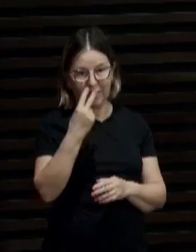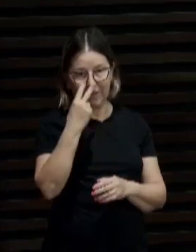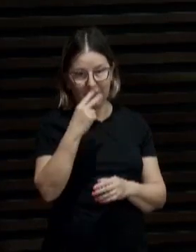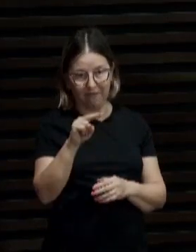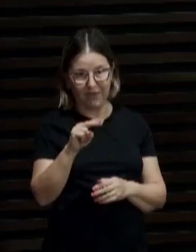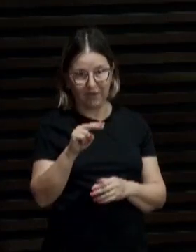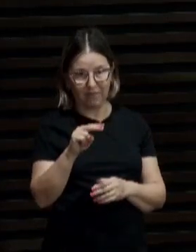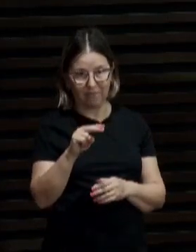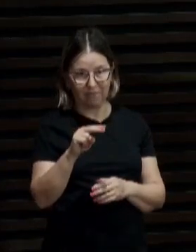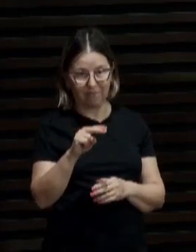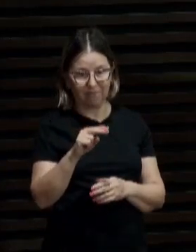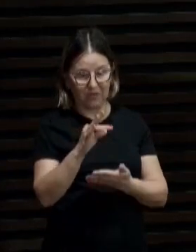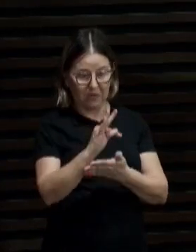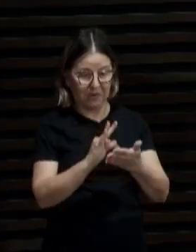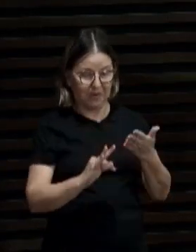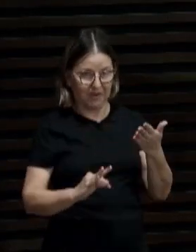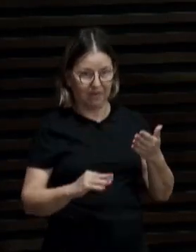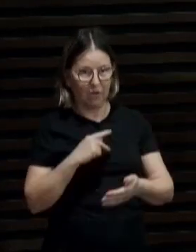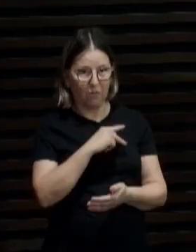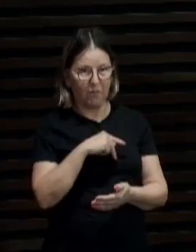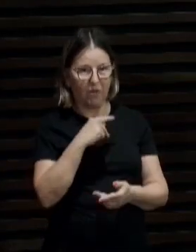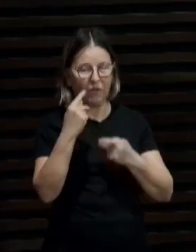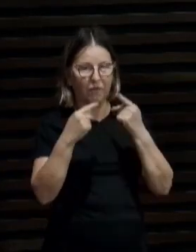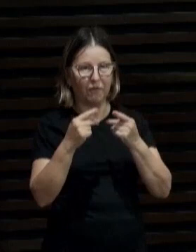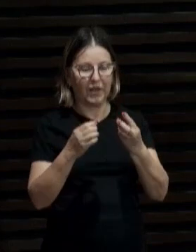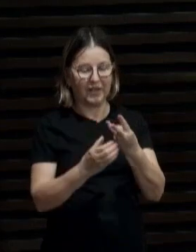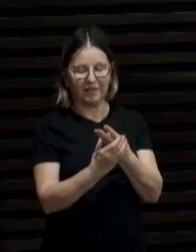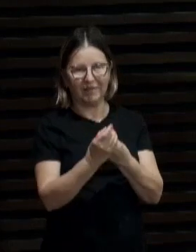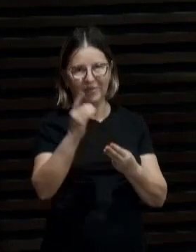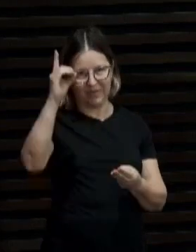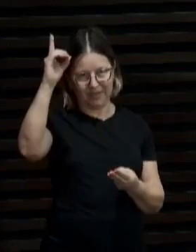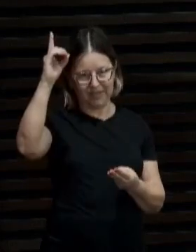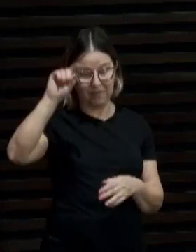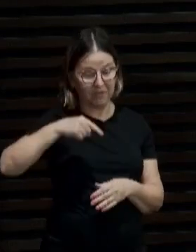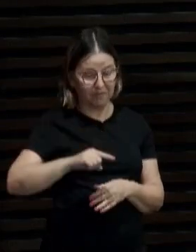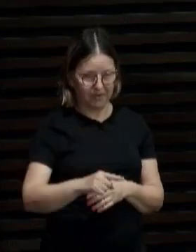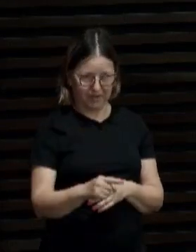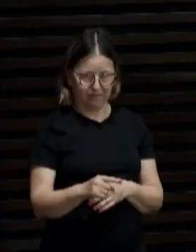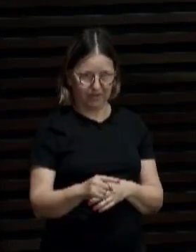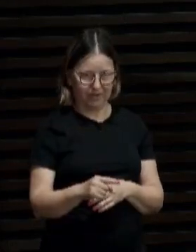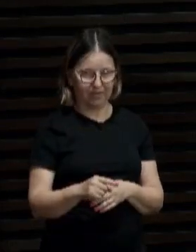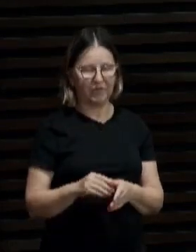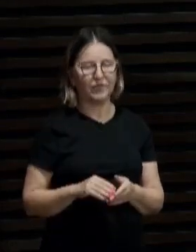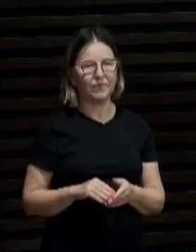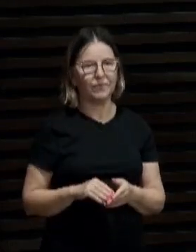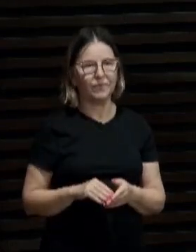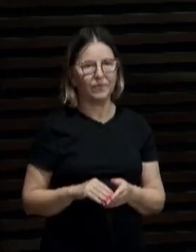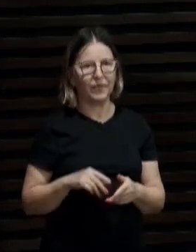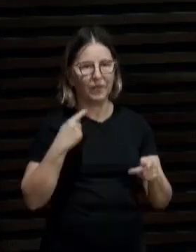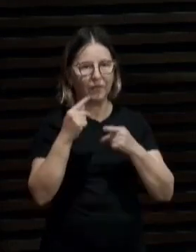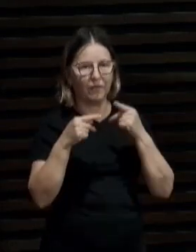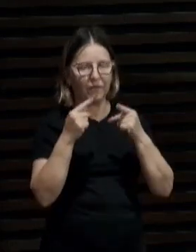Paulo disserta profundamente sobre a Trindade, como ainda não havia feito em outras cartas. Ele fala